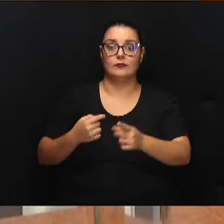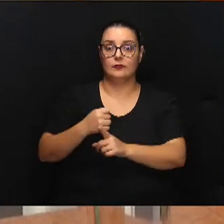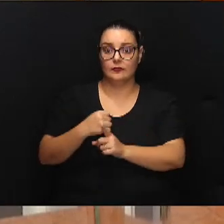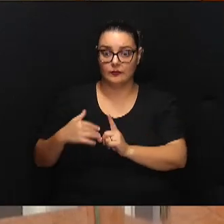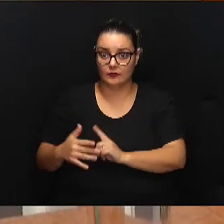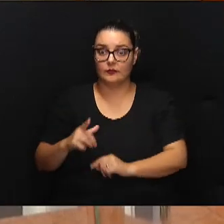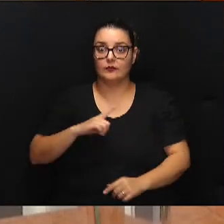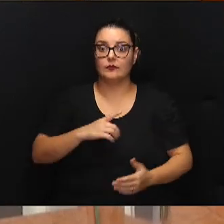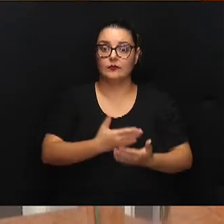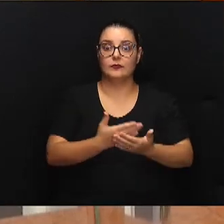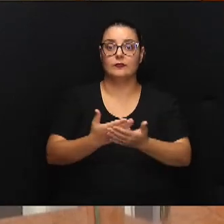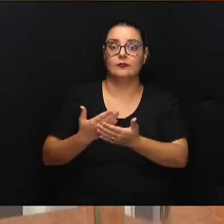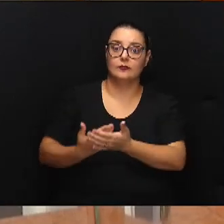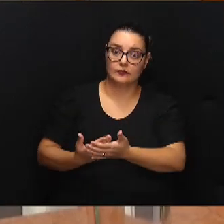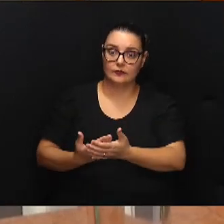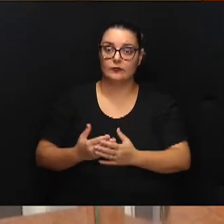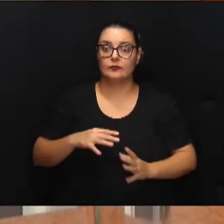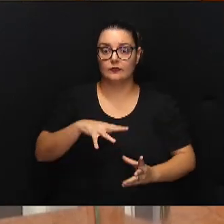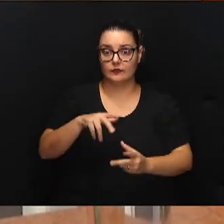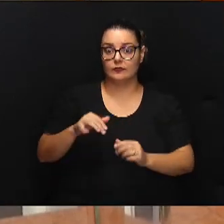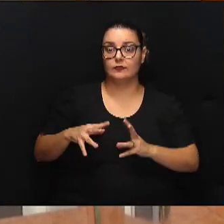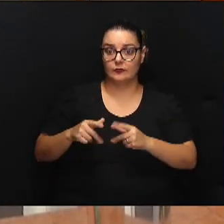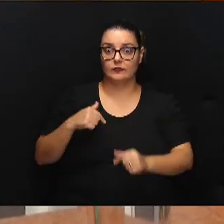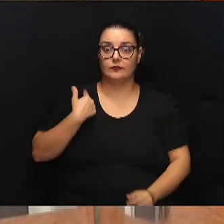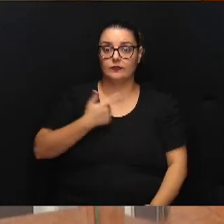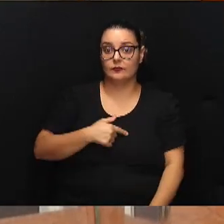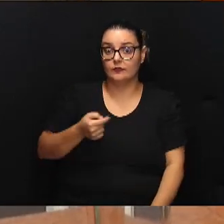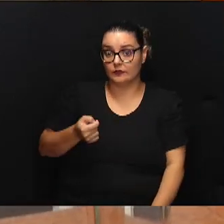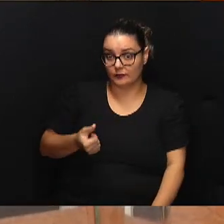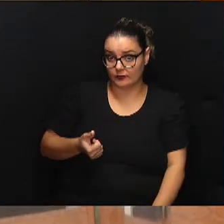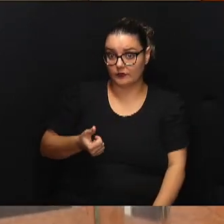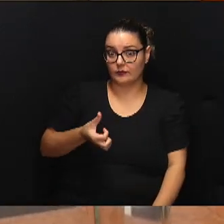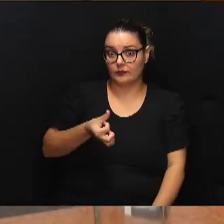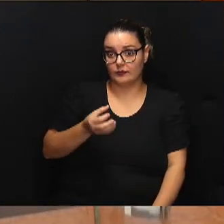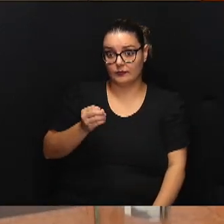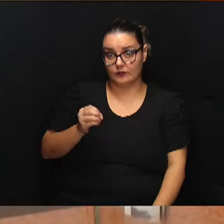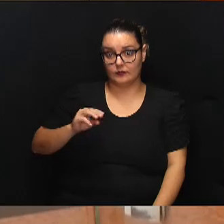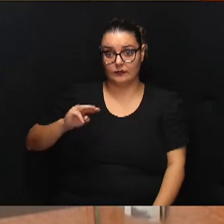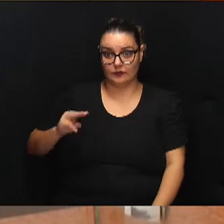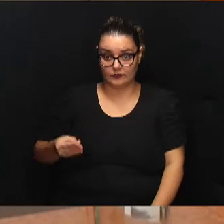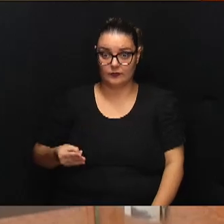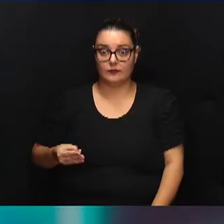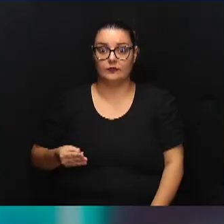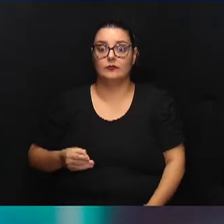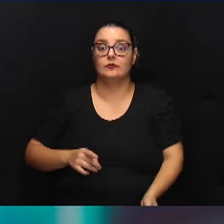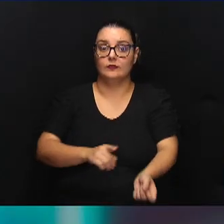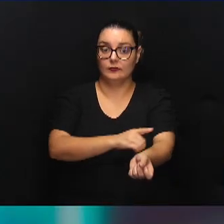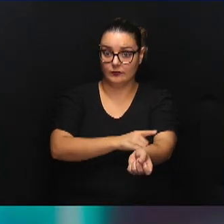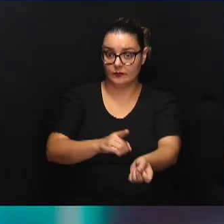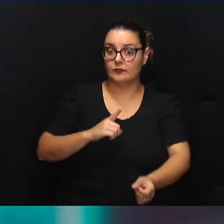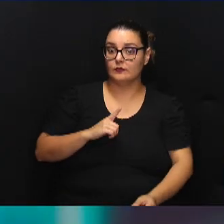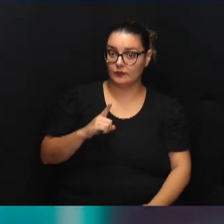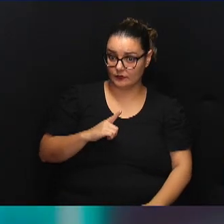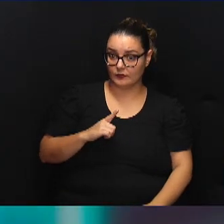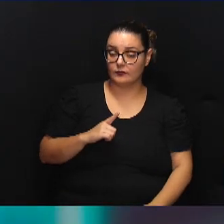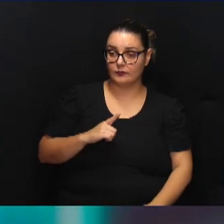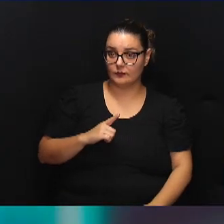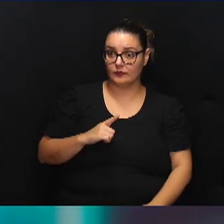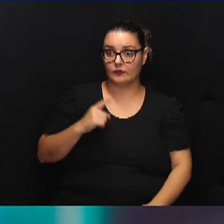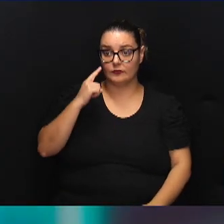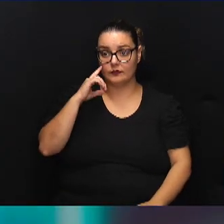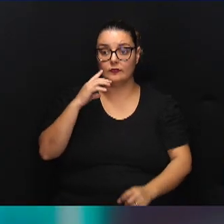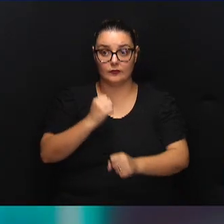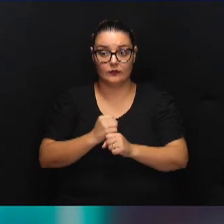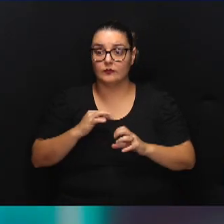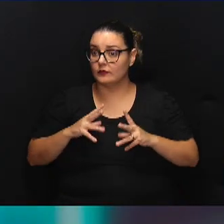têm os estudos. No mundo todo, nós somos em quase 600 milhões de pessoas com diabetes. No geral,